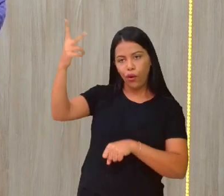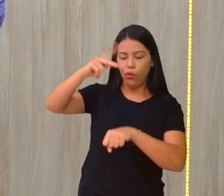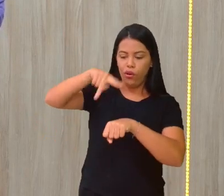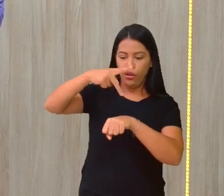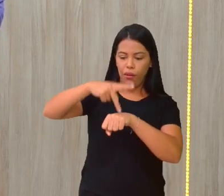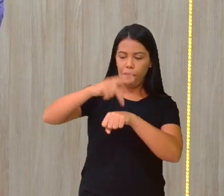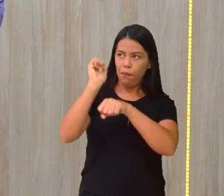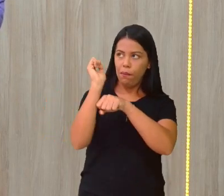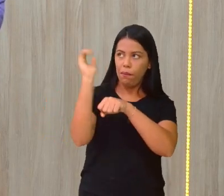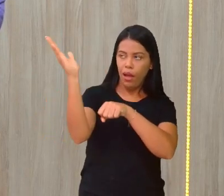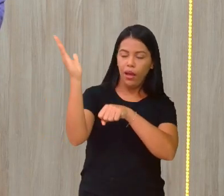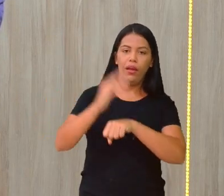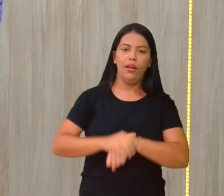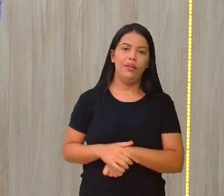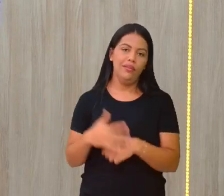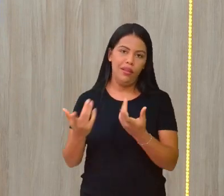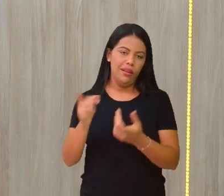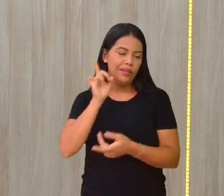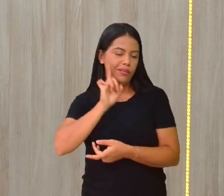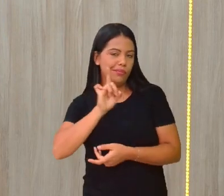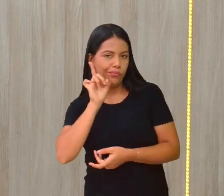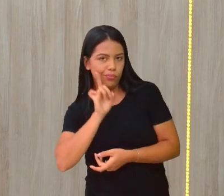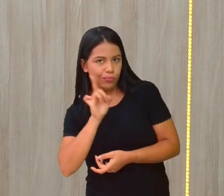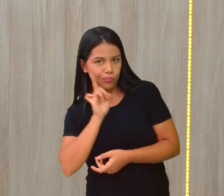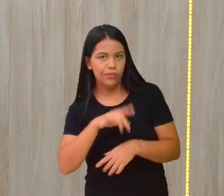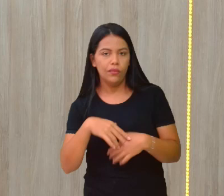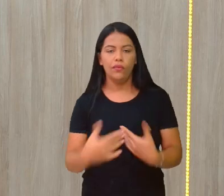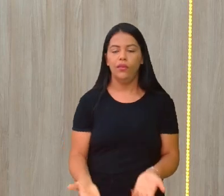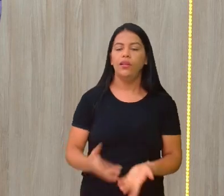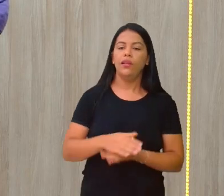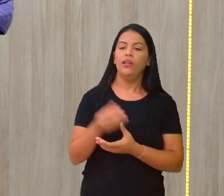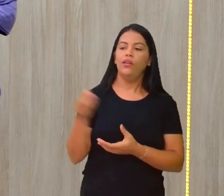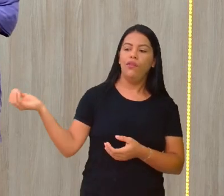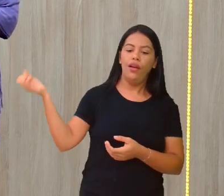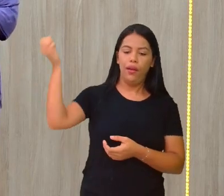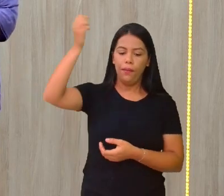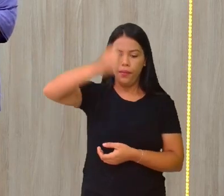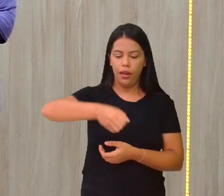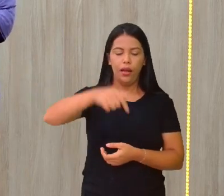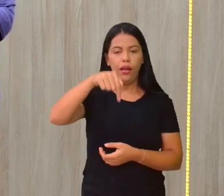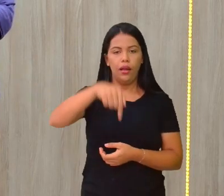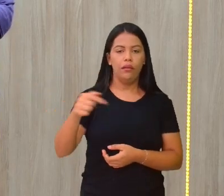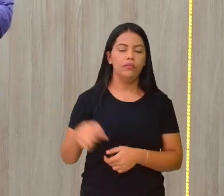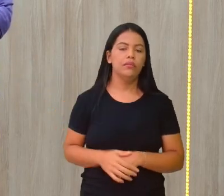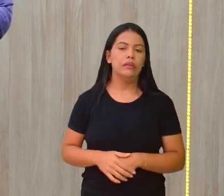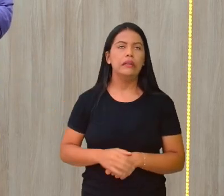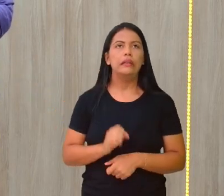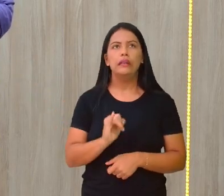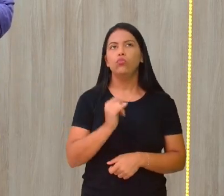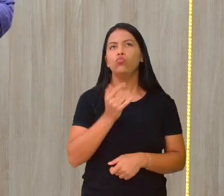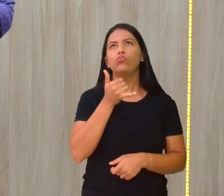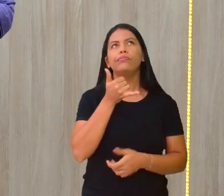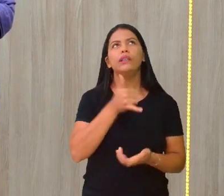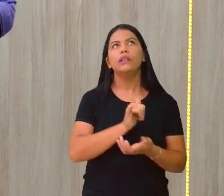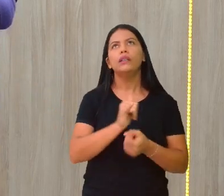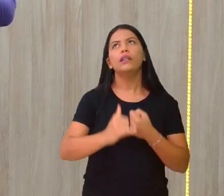exterior ao Brasil, no caso os Estados Unidos, trouxe para cá, se não estou